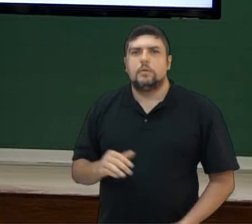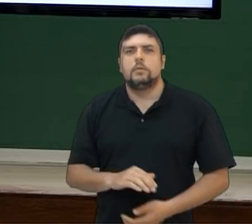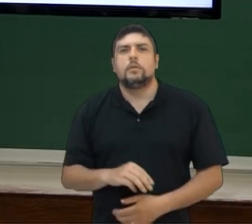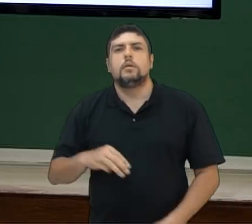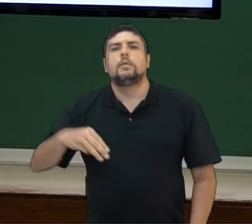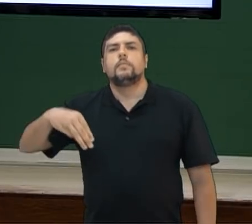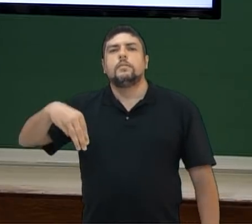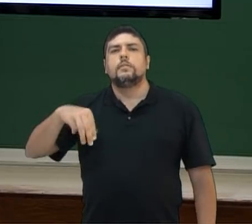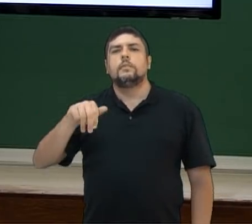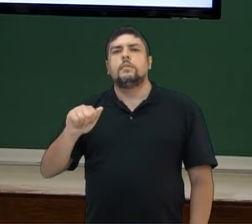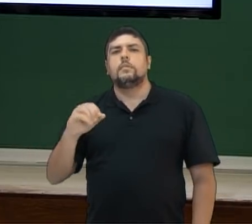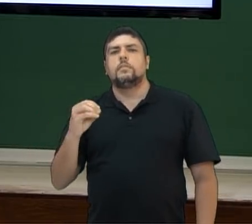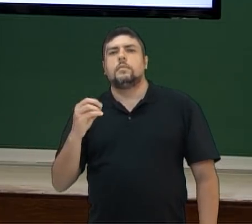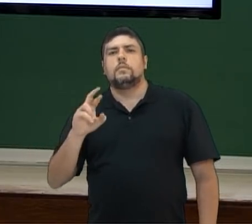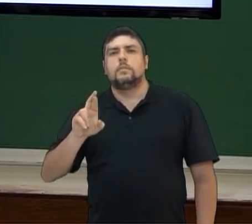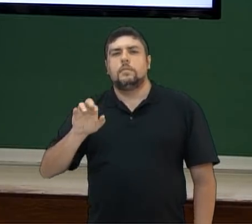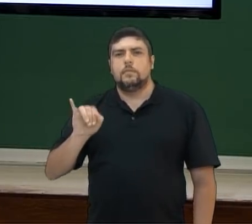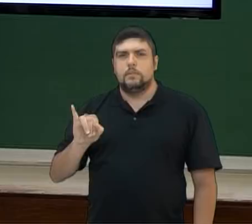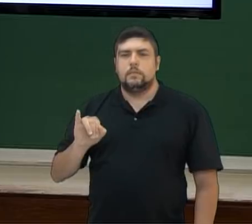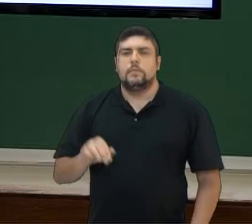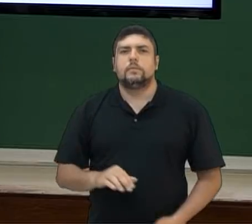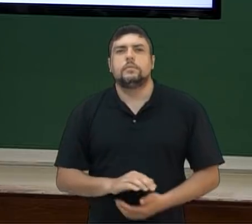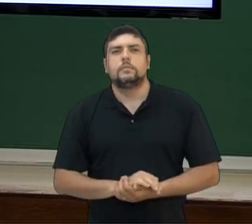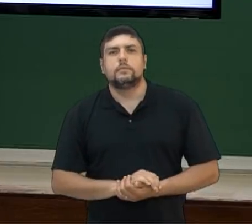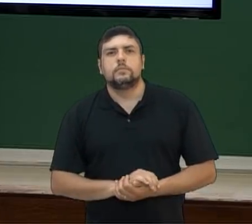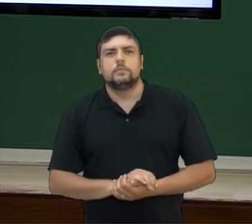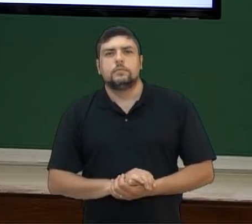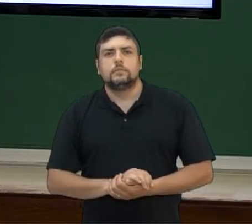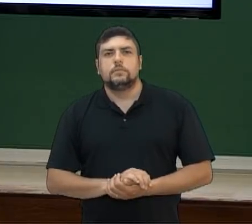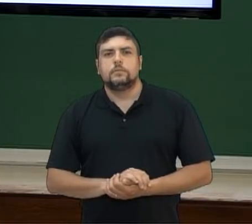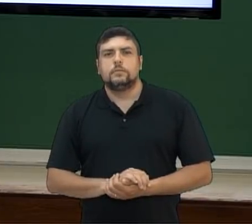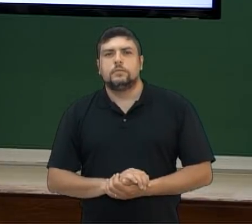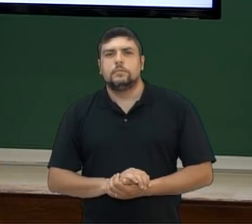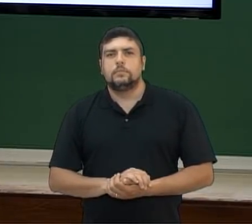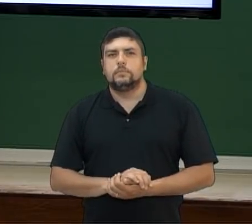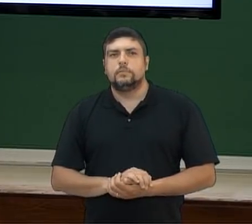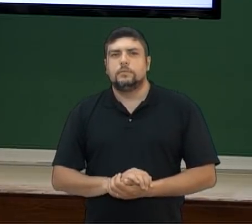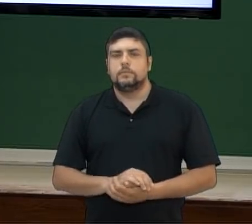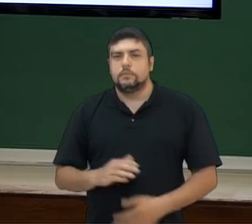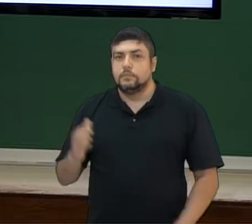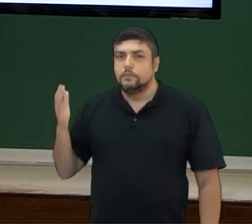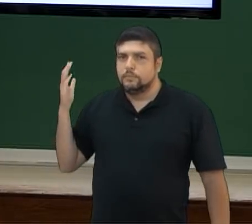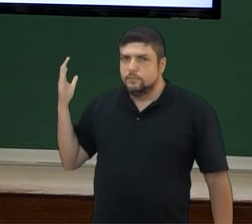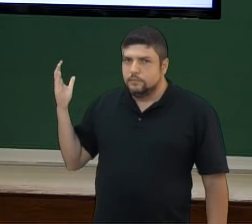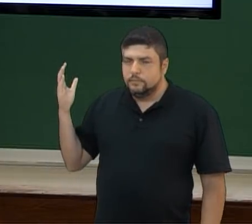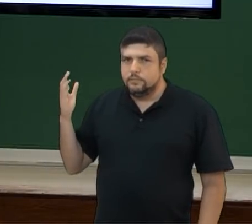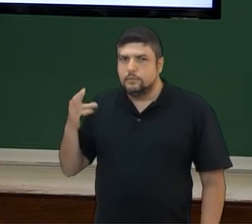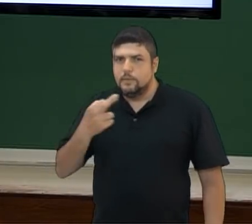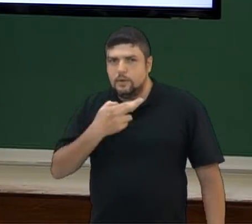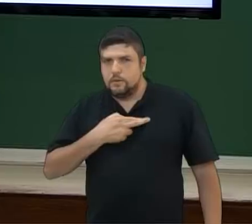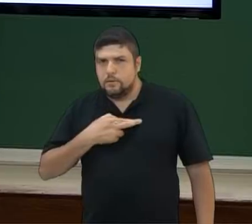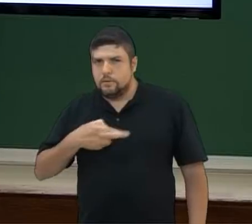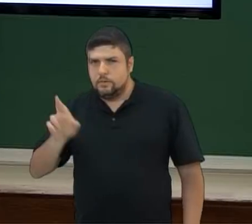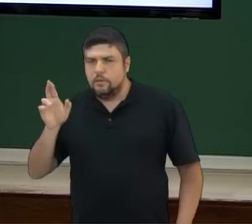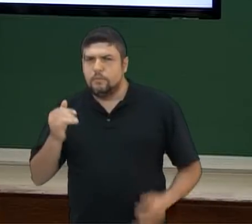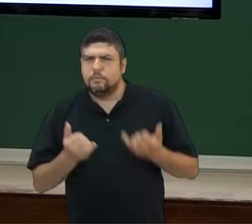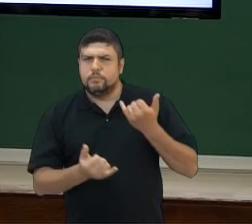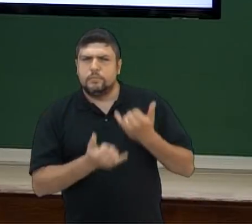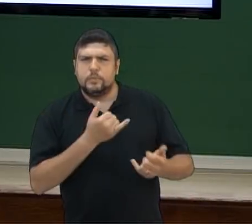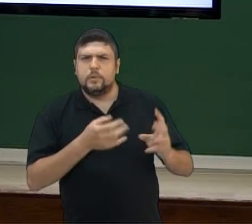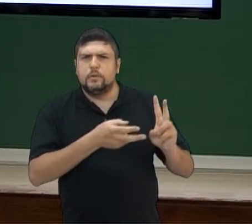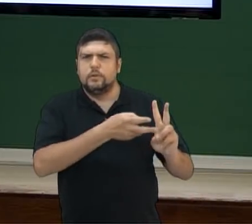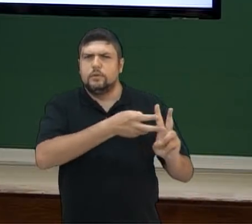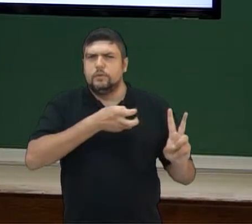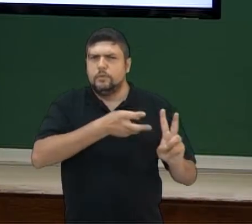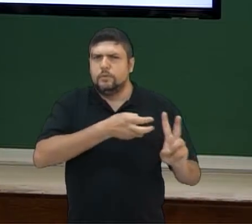os maori. Na religiosidade maori, olha que interessante, bem parecida com a religiosidade dos povos nativos, tanto da